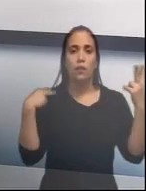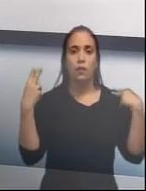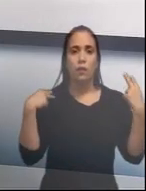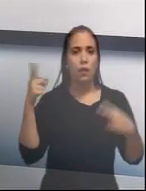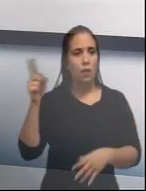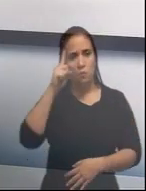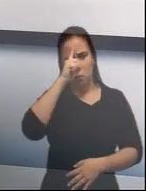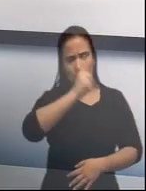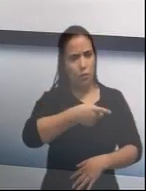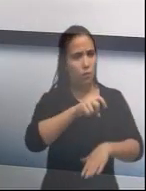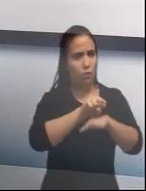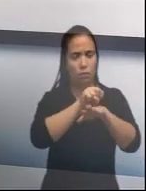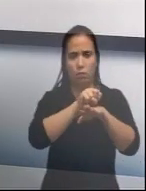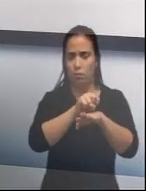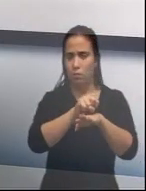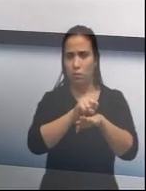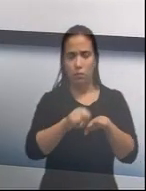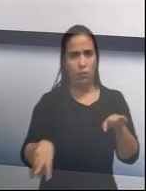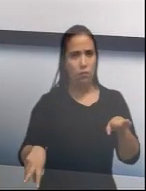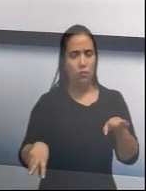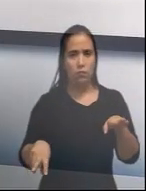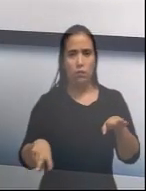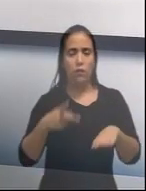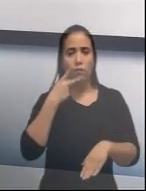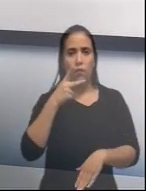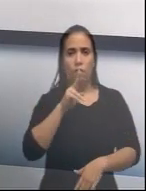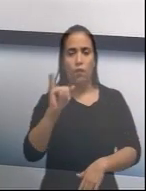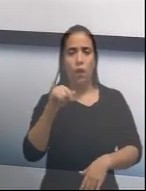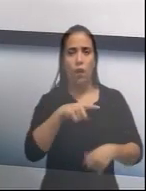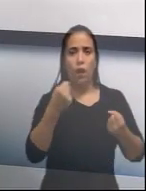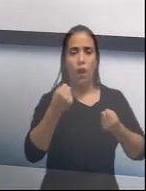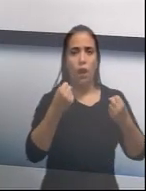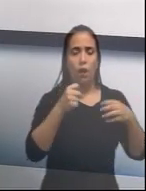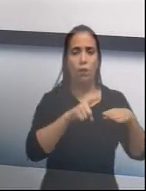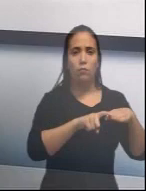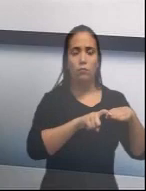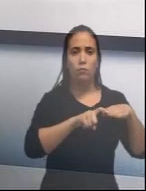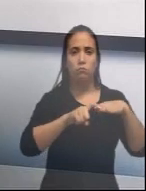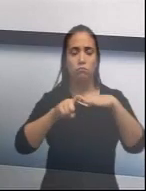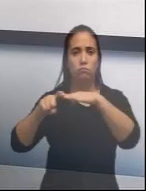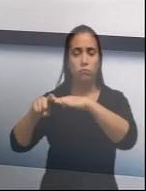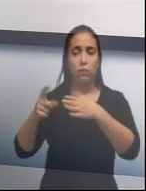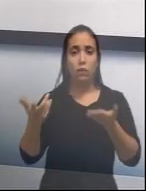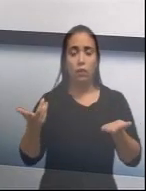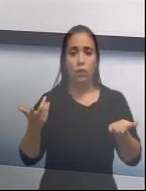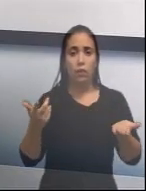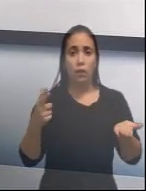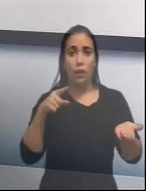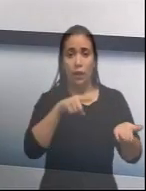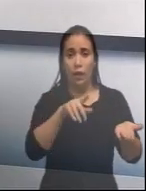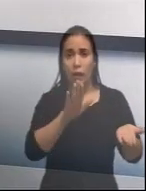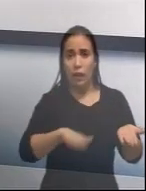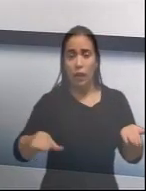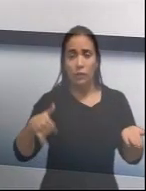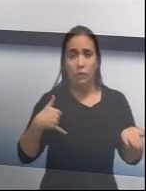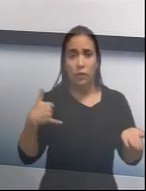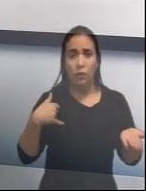ele mandou ele descer do carro e disse que o carro ia ser rebocado. E ele deixou uma criança de 2 anos na